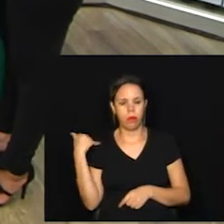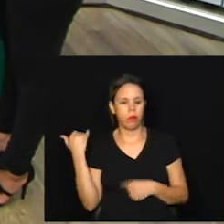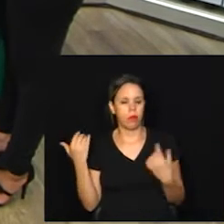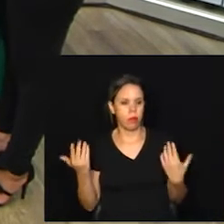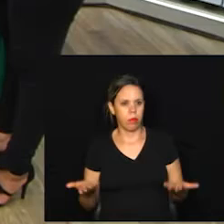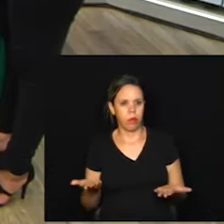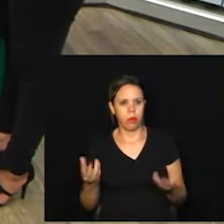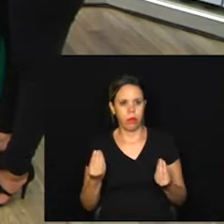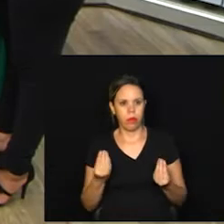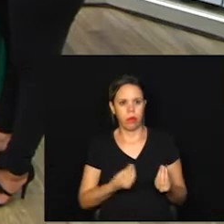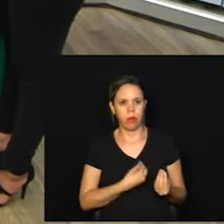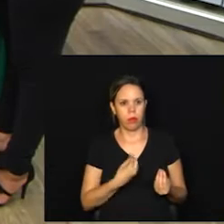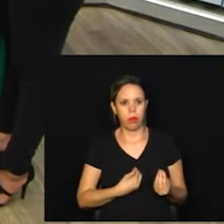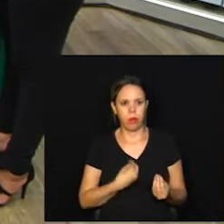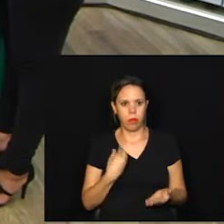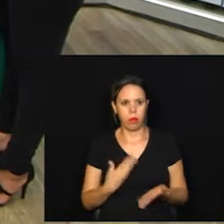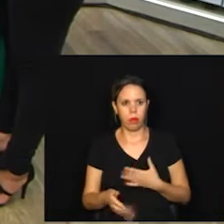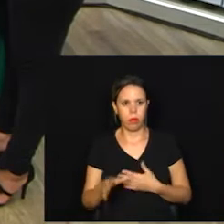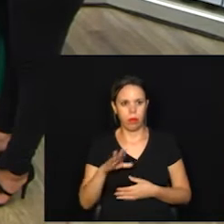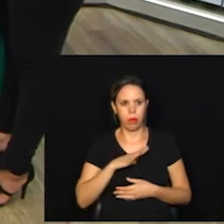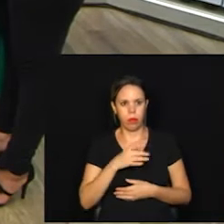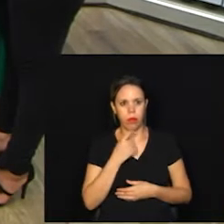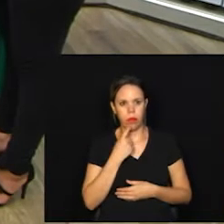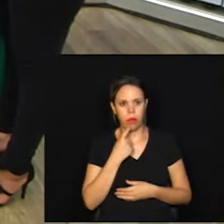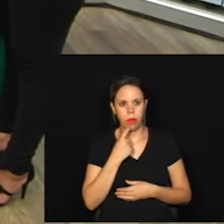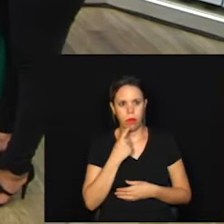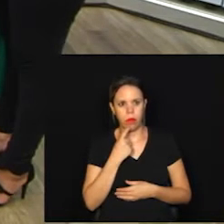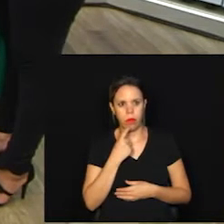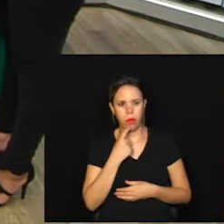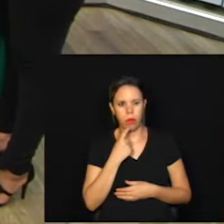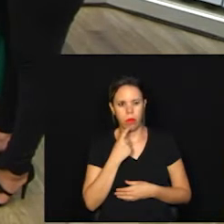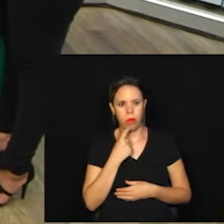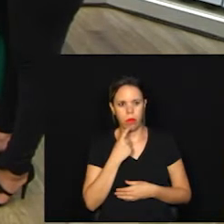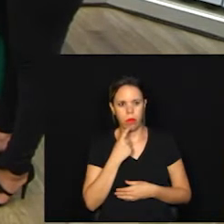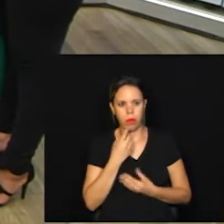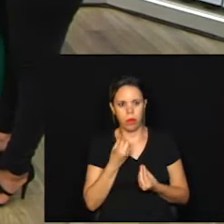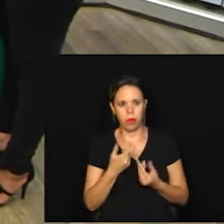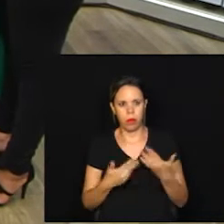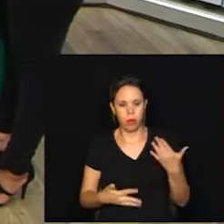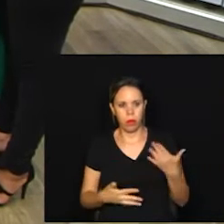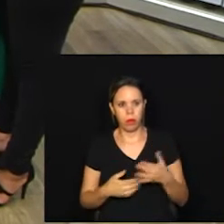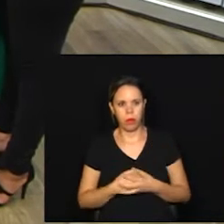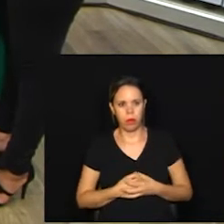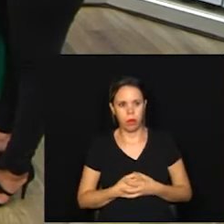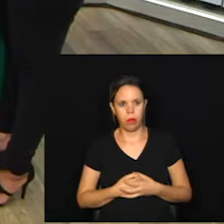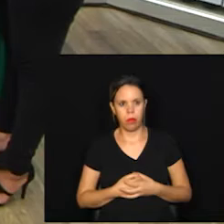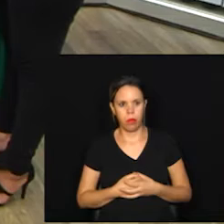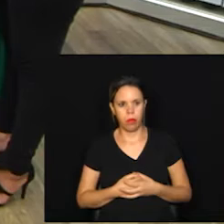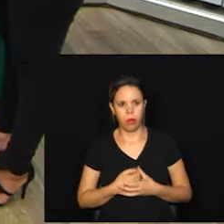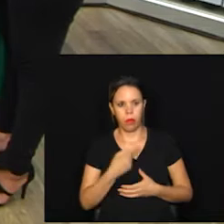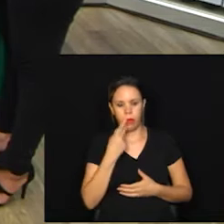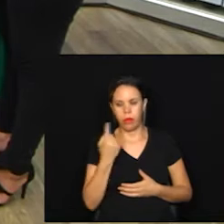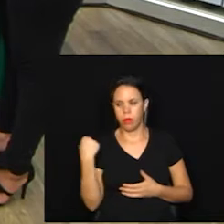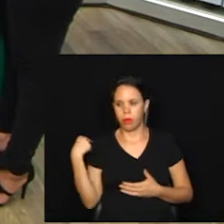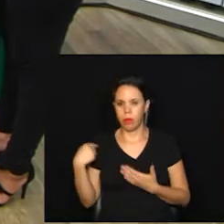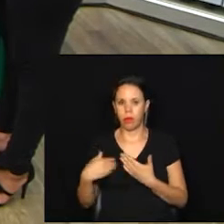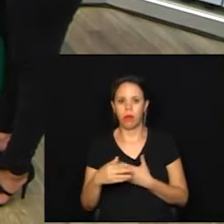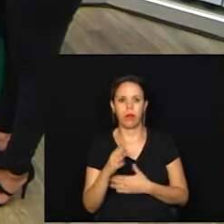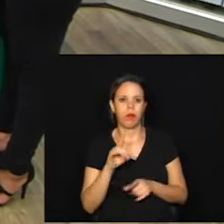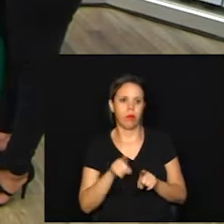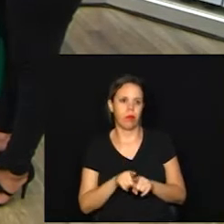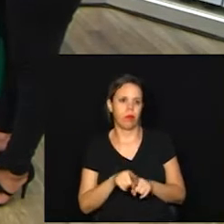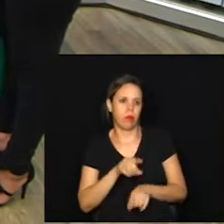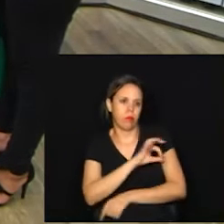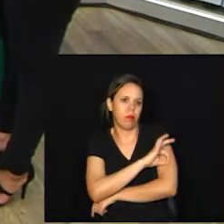Então, muitas vidas perdidas aqui na cidade de Campinas. Muitos casos, como nós relatamos há pouco, Mirna Abreu, e